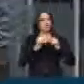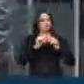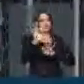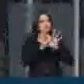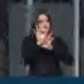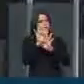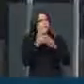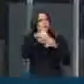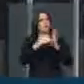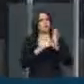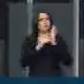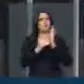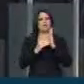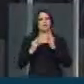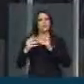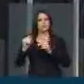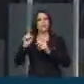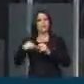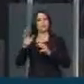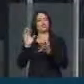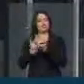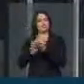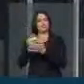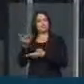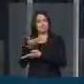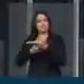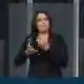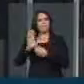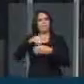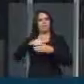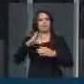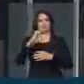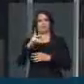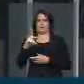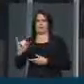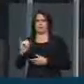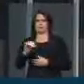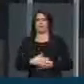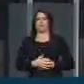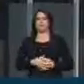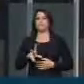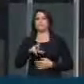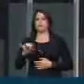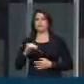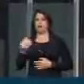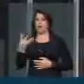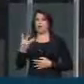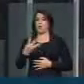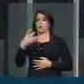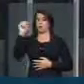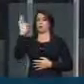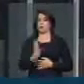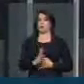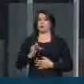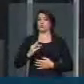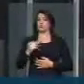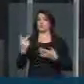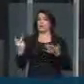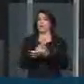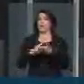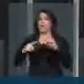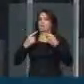construído no Senado foi construído a partir de uma comissão parlamentar de inquérito É a quarta no Brasil, em função